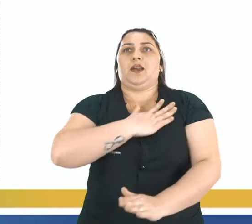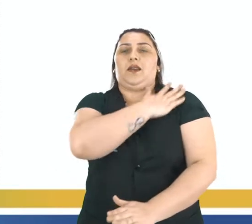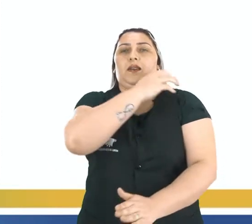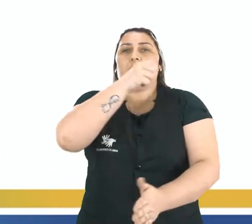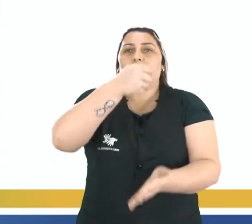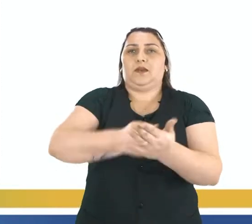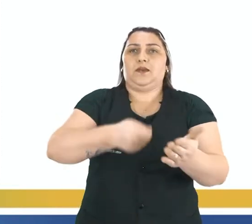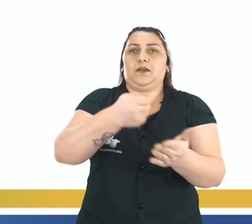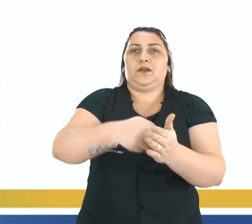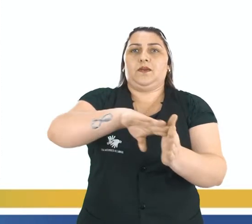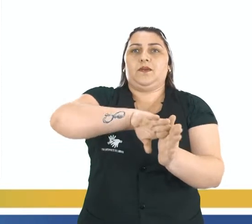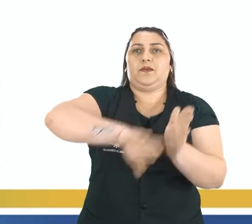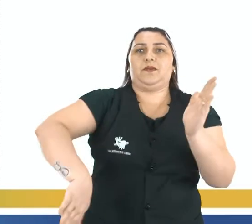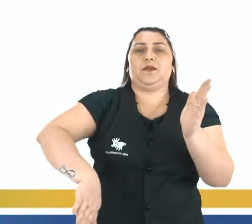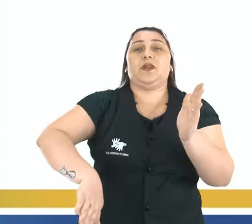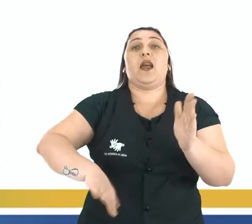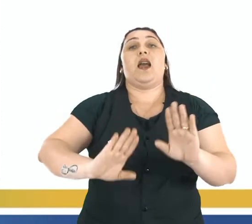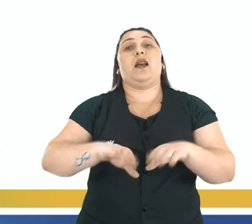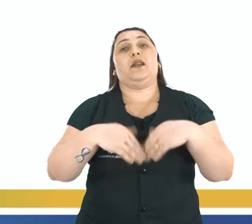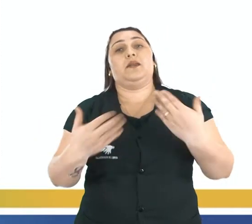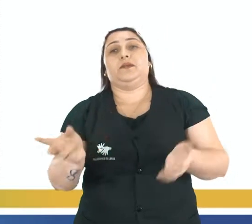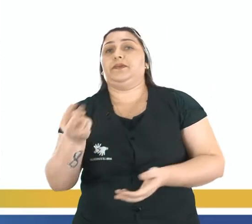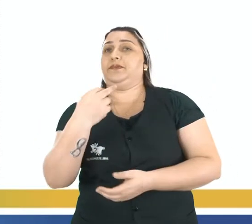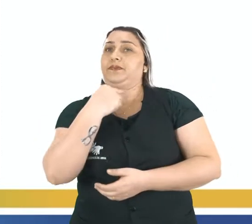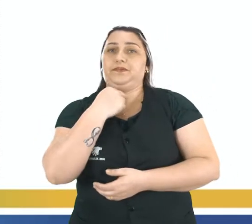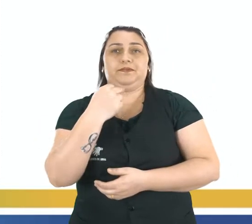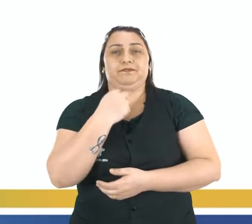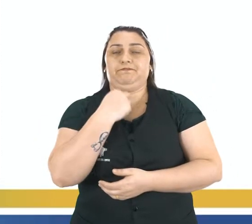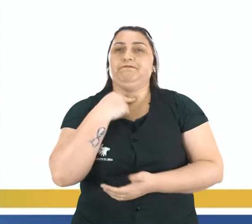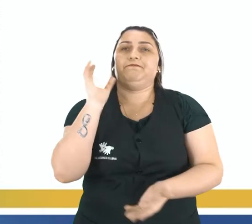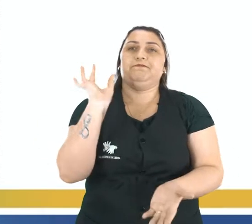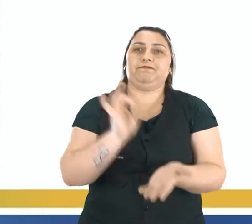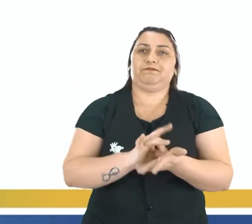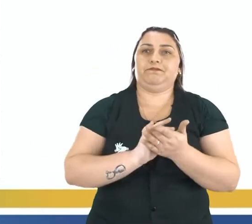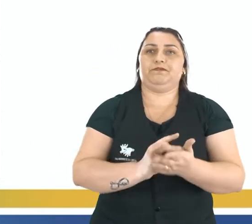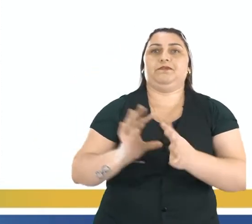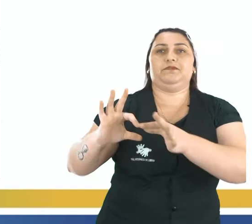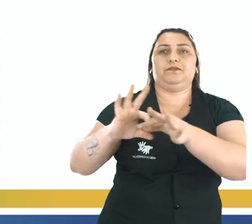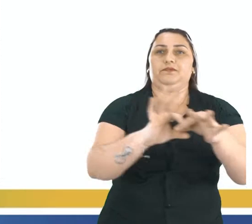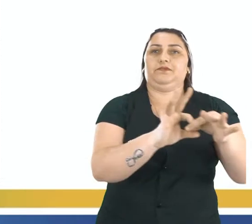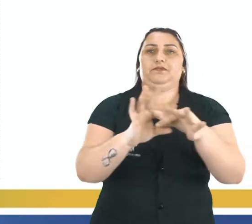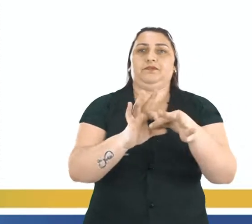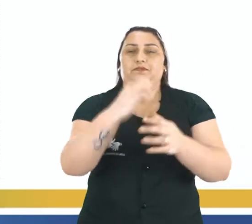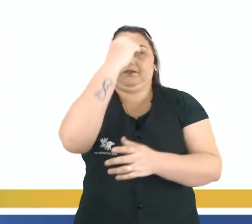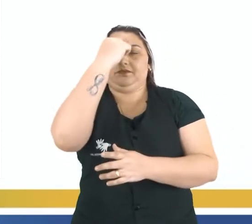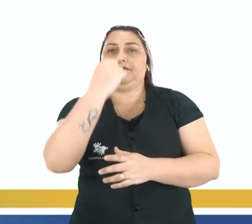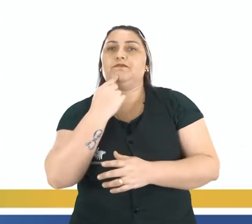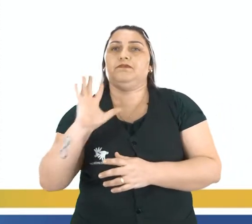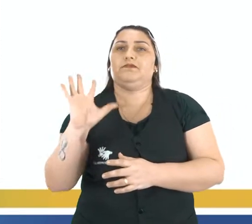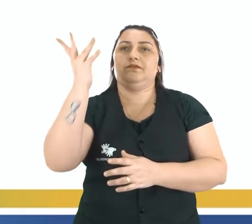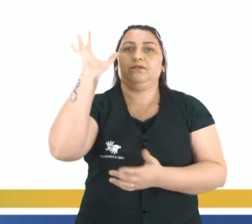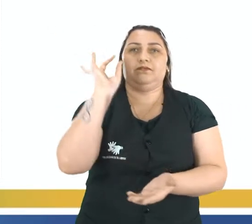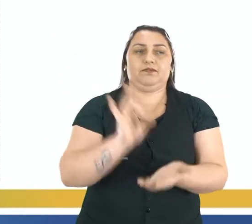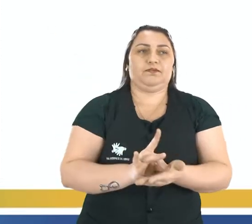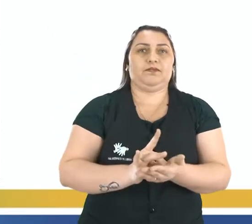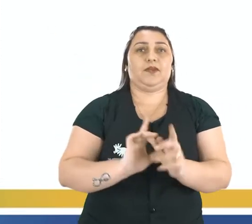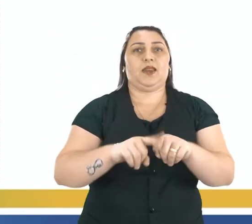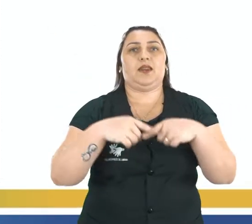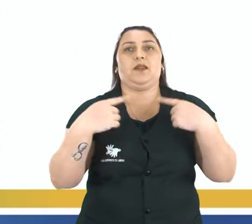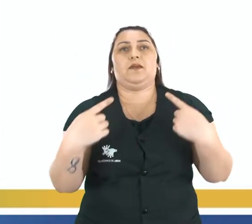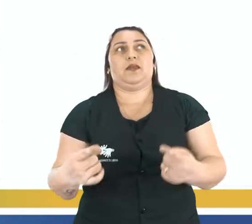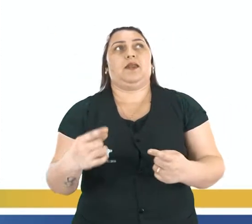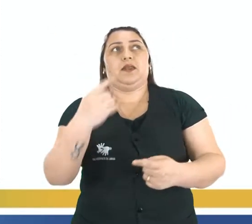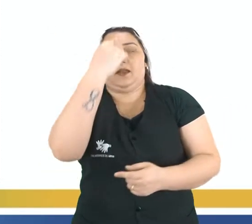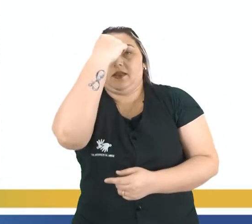"Fora a ditadura". É claro que a gente não pode evidenciar o contexto em que essas imagens aconteciam, certo? Mas